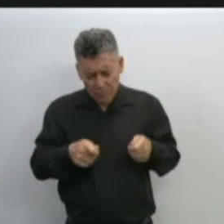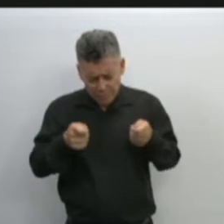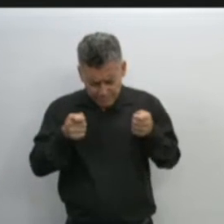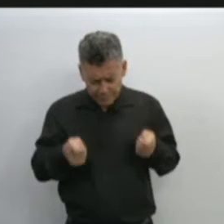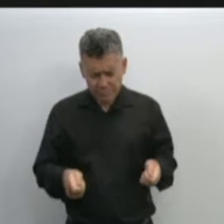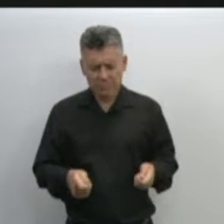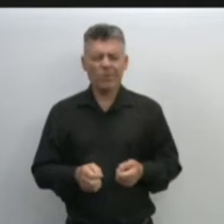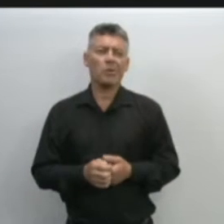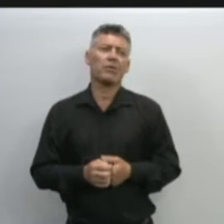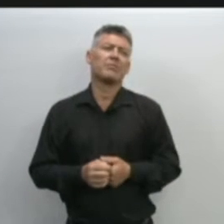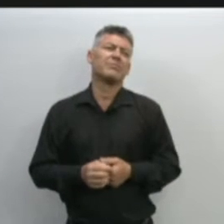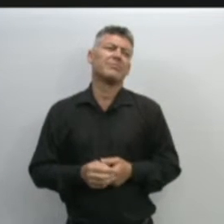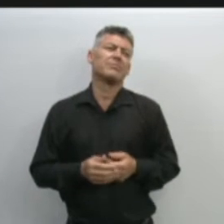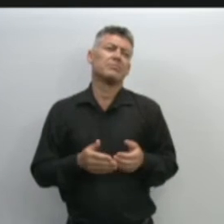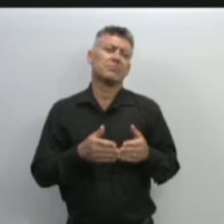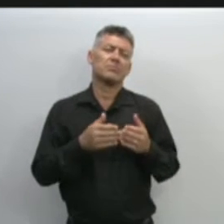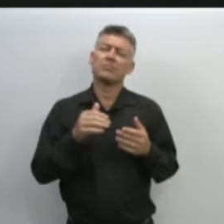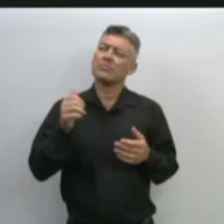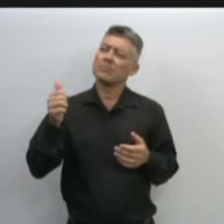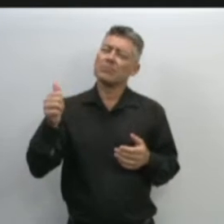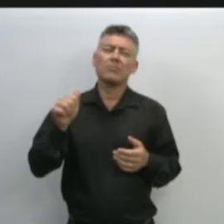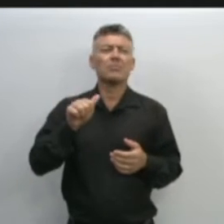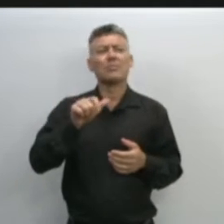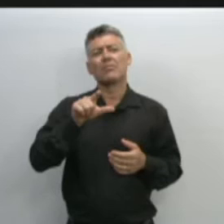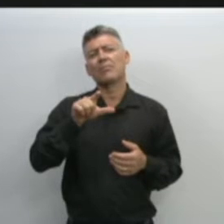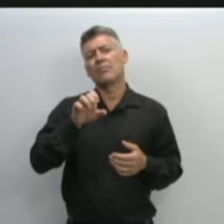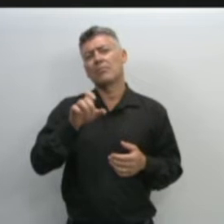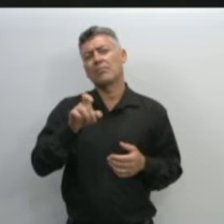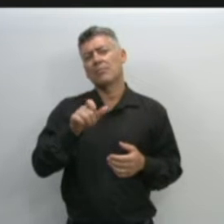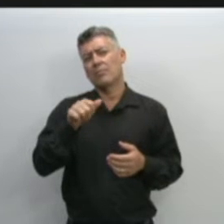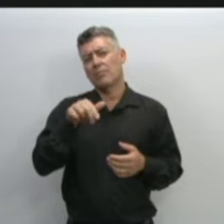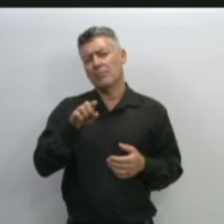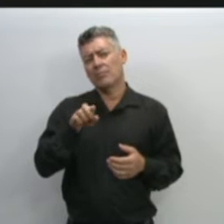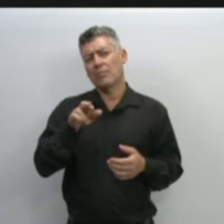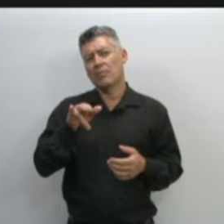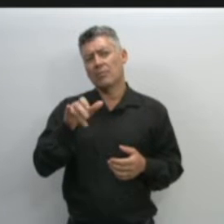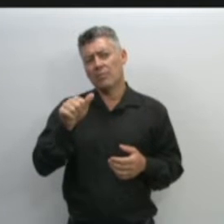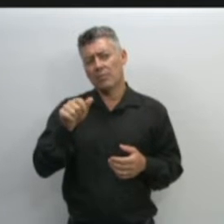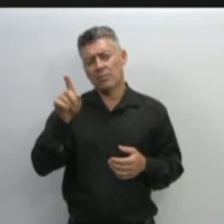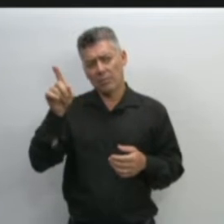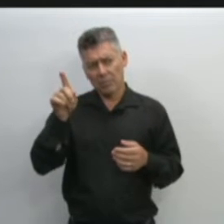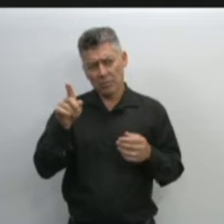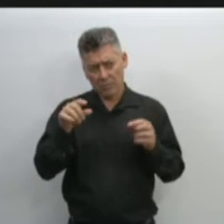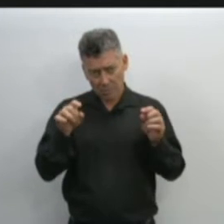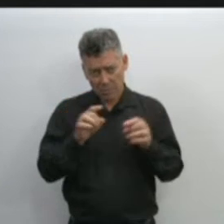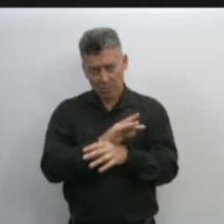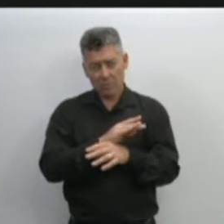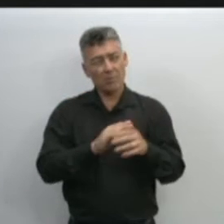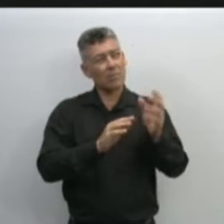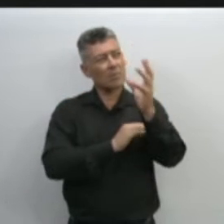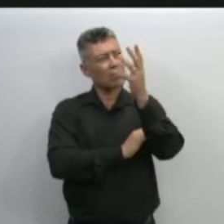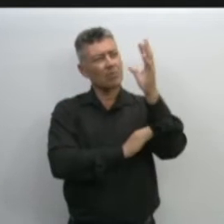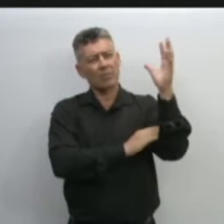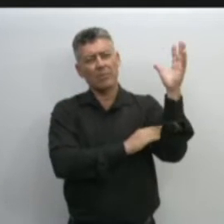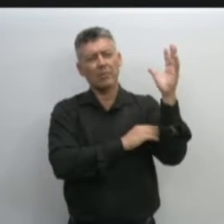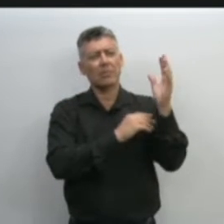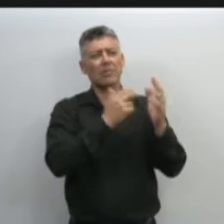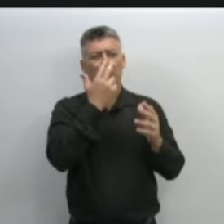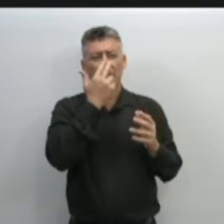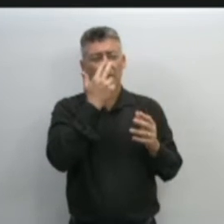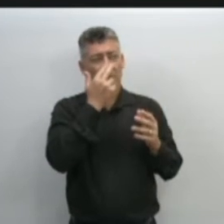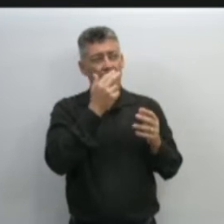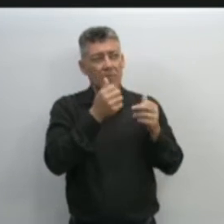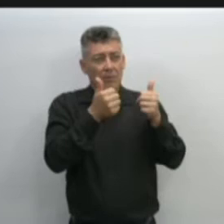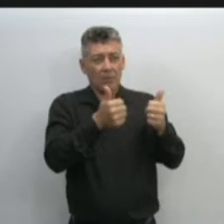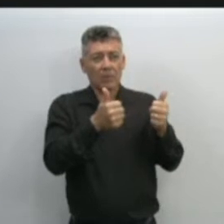E a Alessandra Marinho, que esteve lá conosco, vendo exatamente a questão das árvores, nos deu um parecer